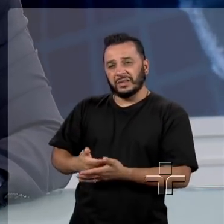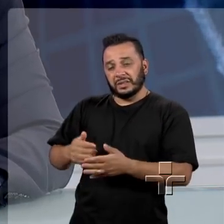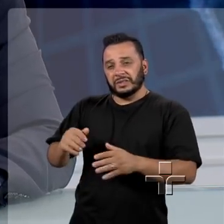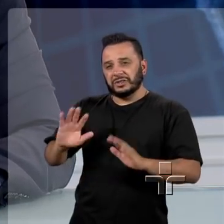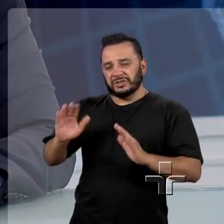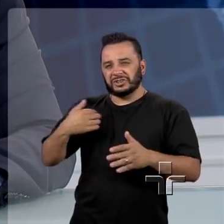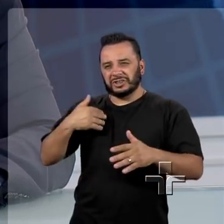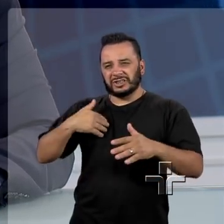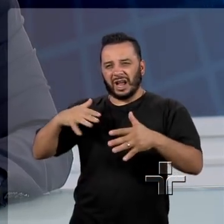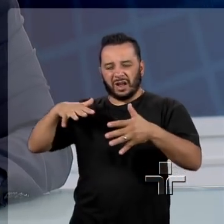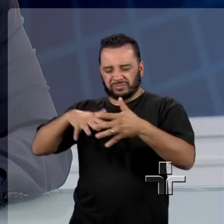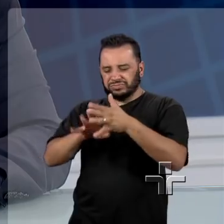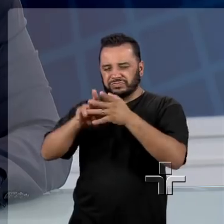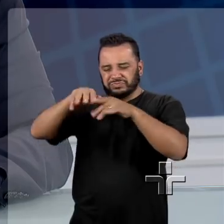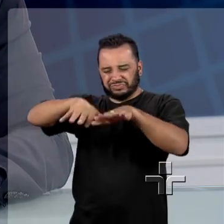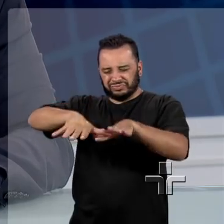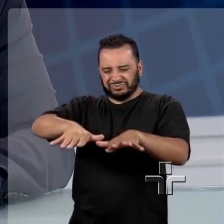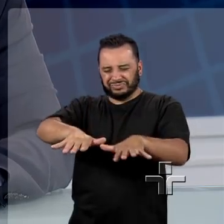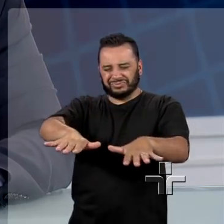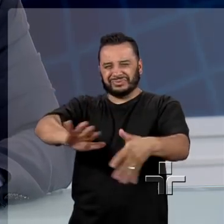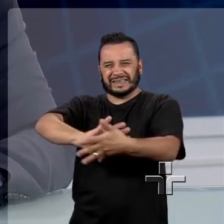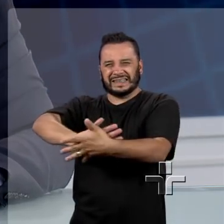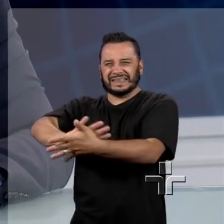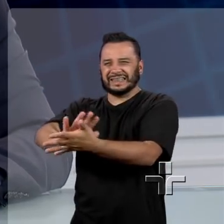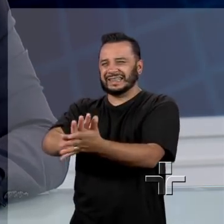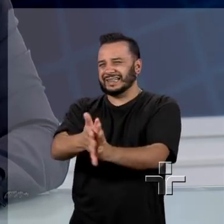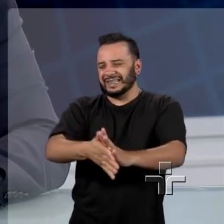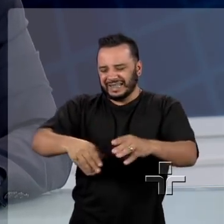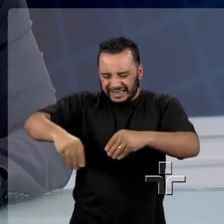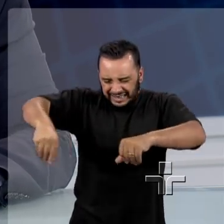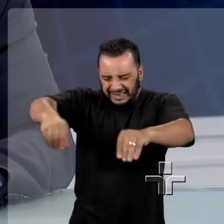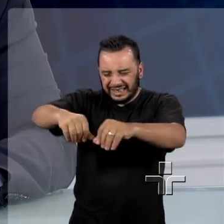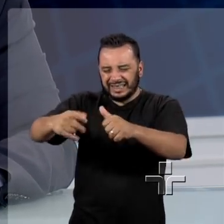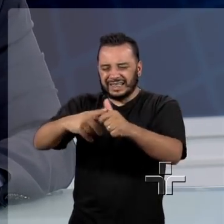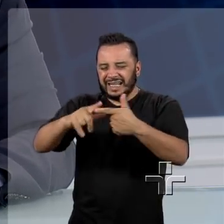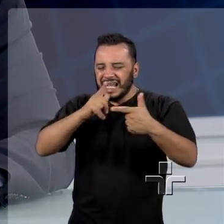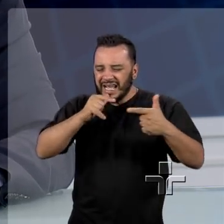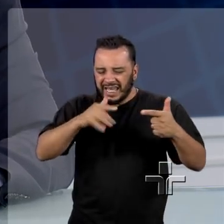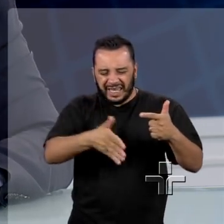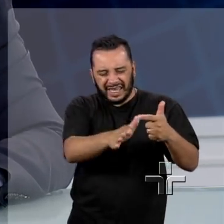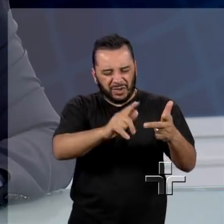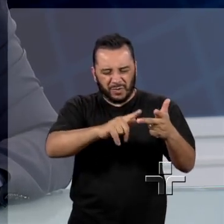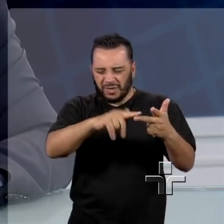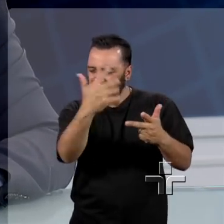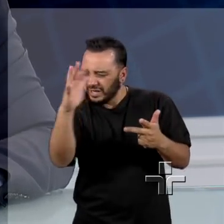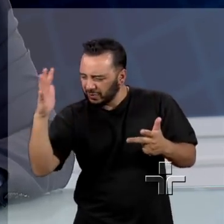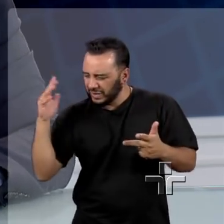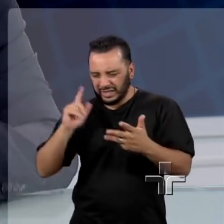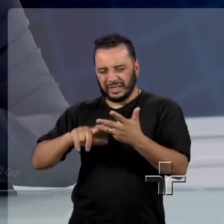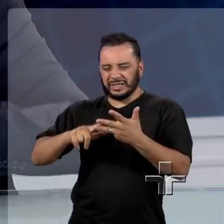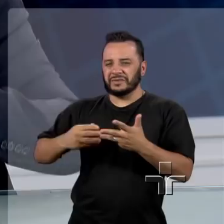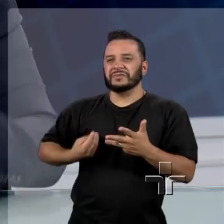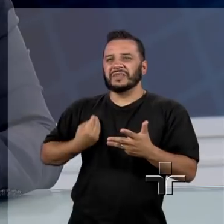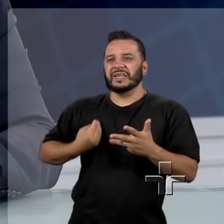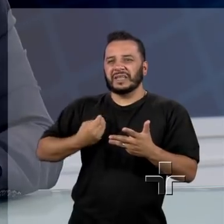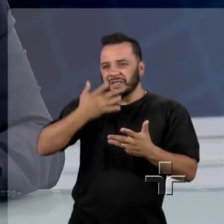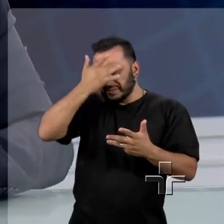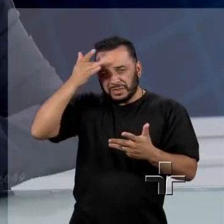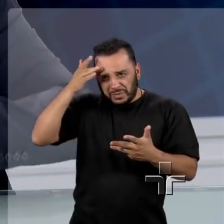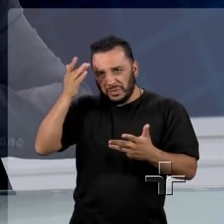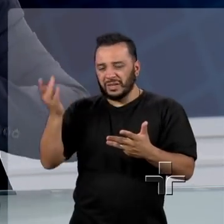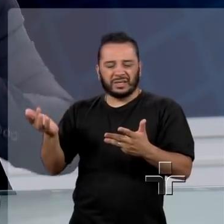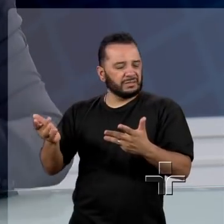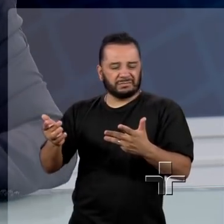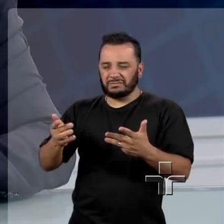mostrou, e isso foi devastador para o solo, para os rios, para o meio ambiente, para vidas humanas, e há uma